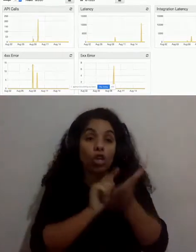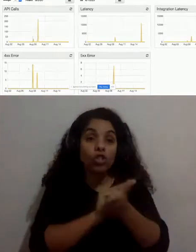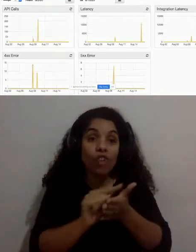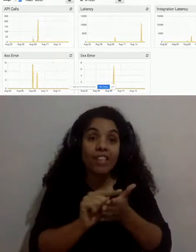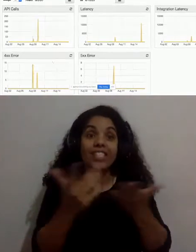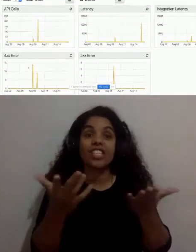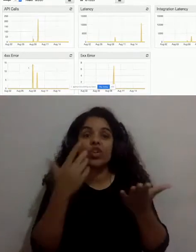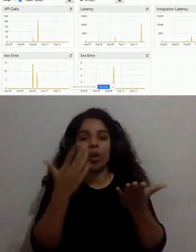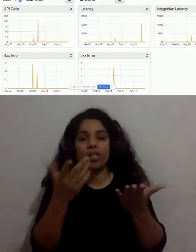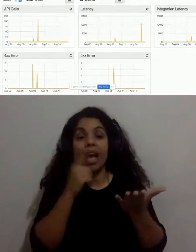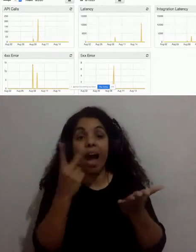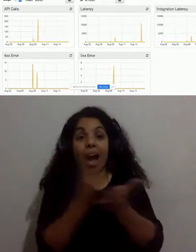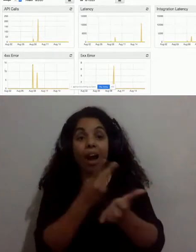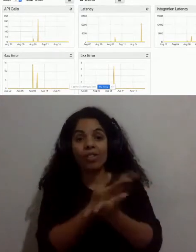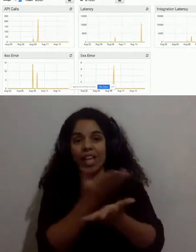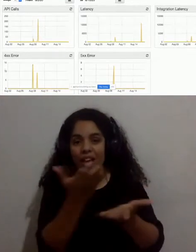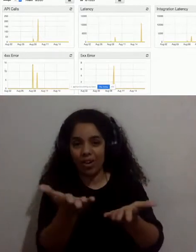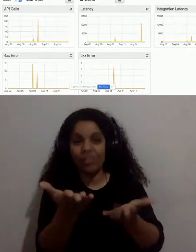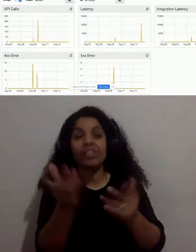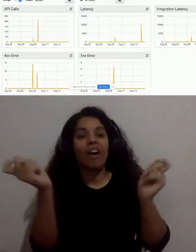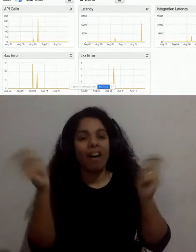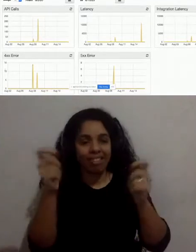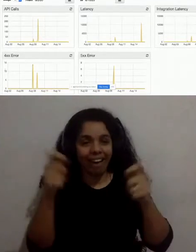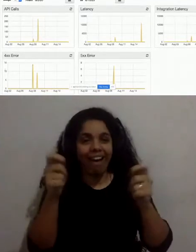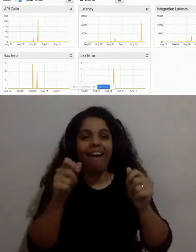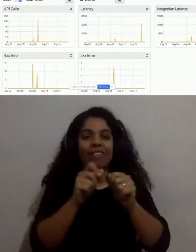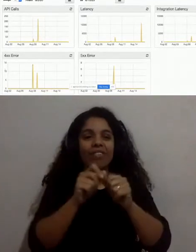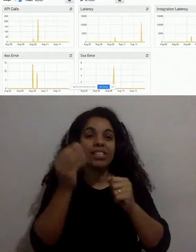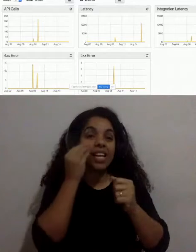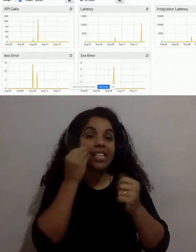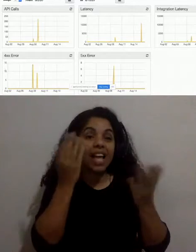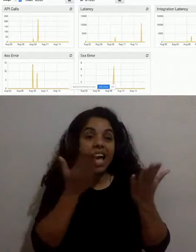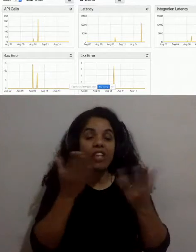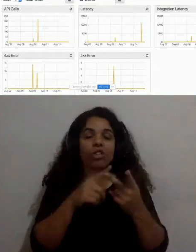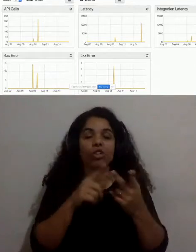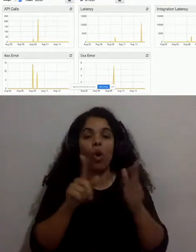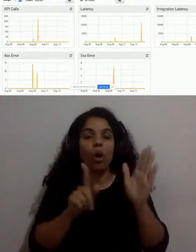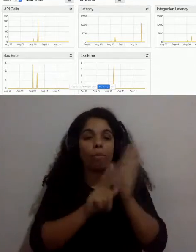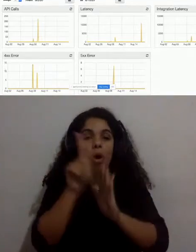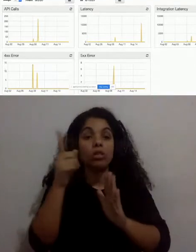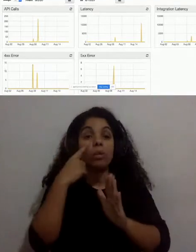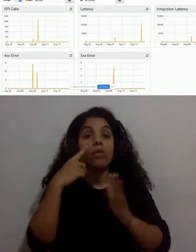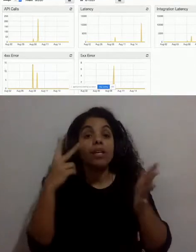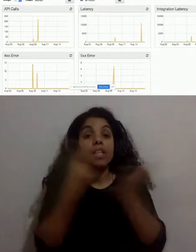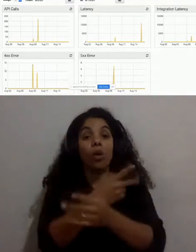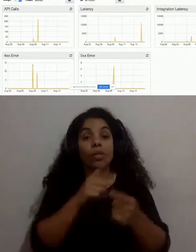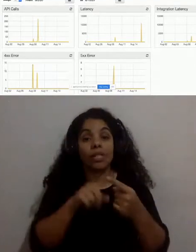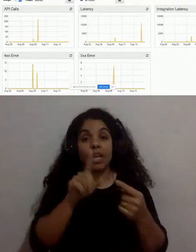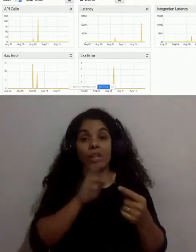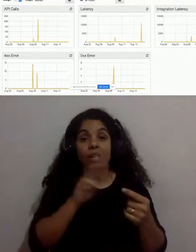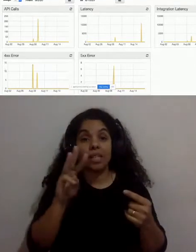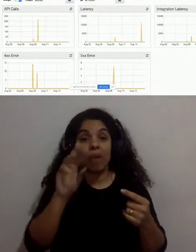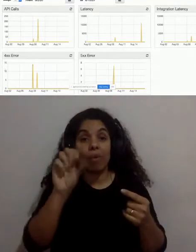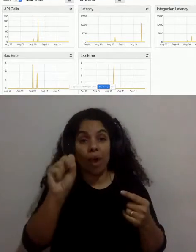assim. Então, tá aqui os erros. Então, dá para você ir fazendo os testes no Postman e vendo o que está acontecendo na AWS. Tem